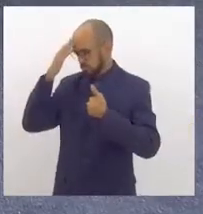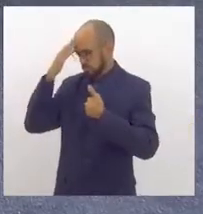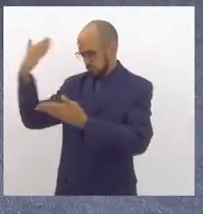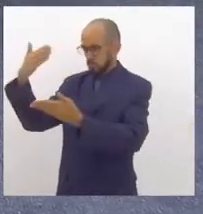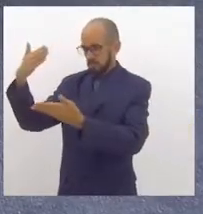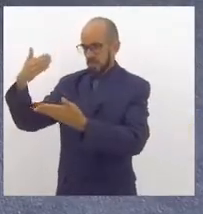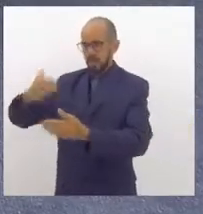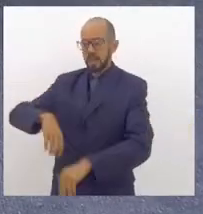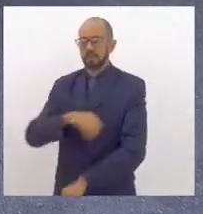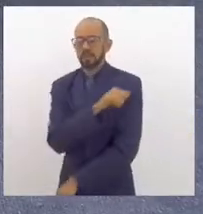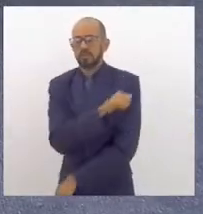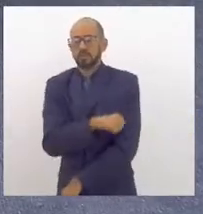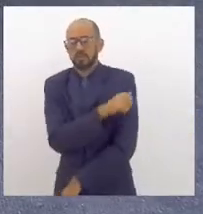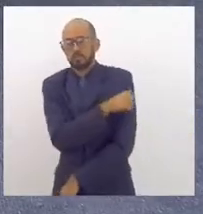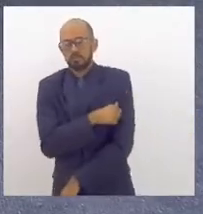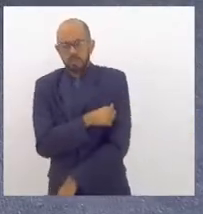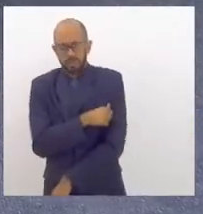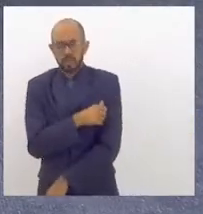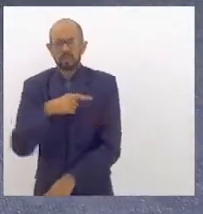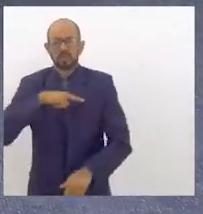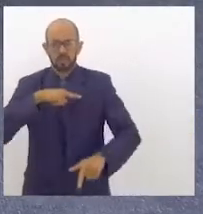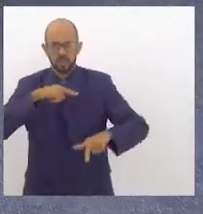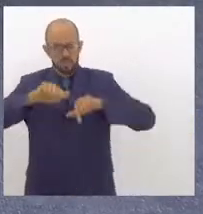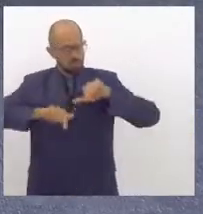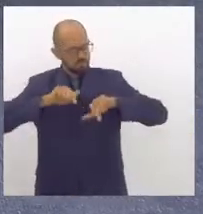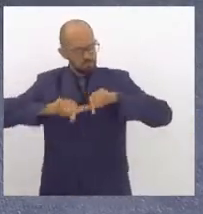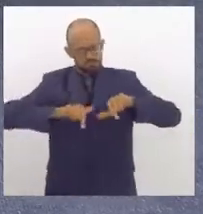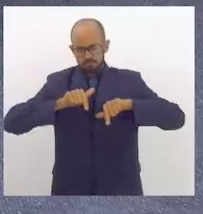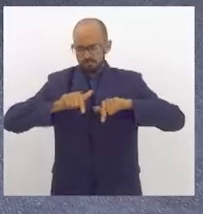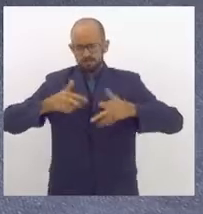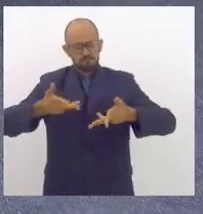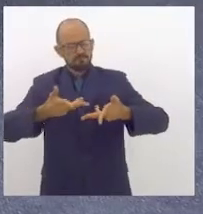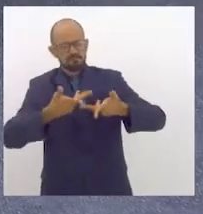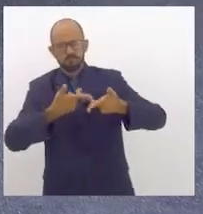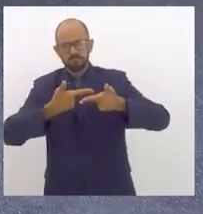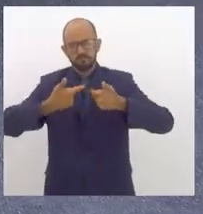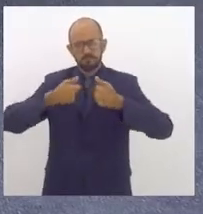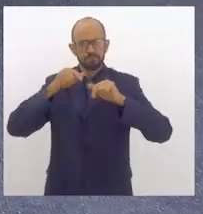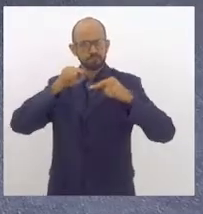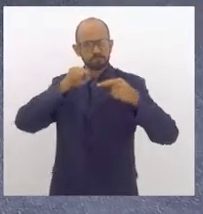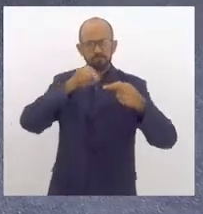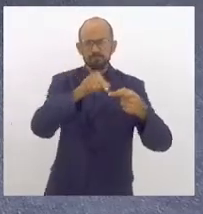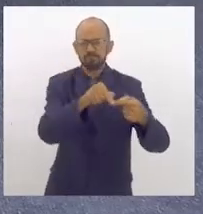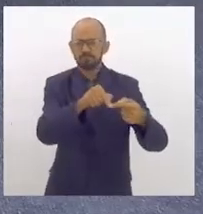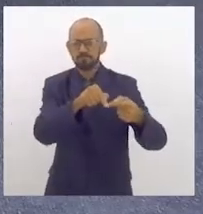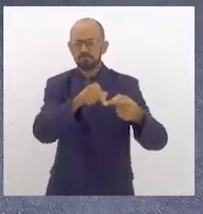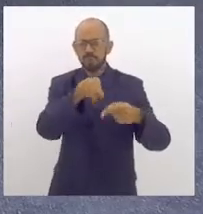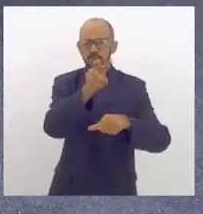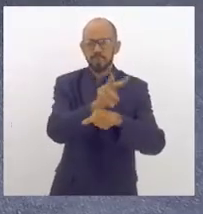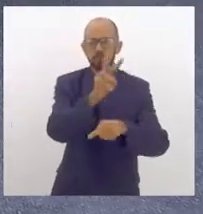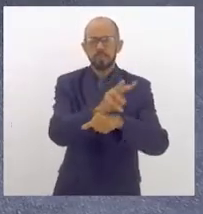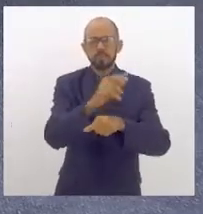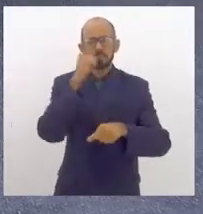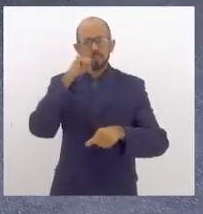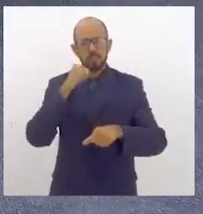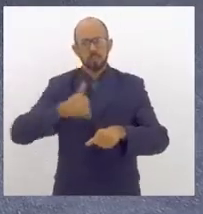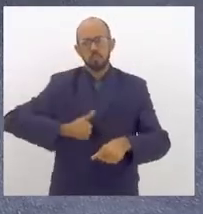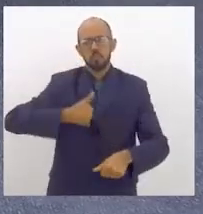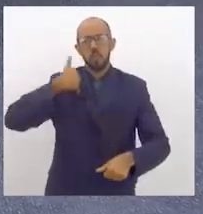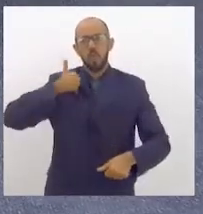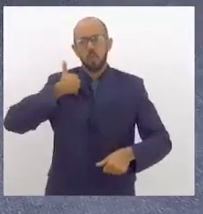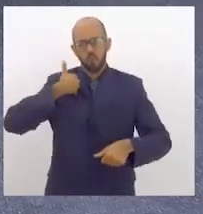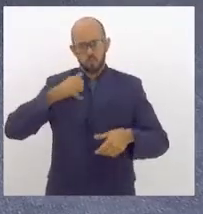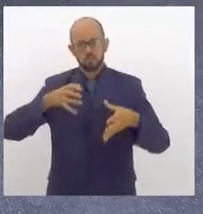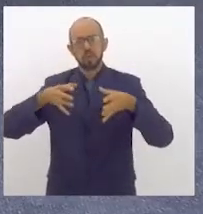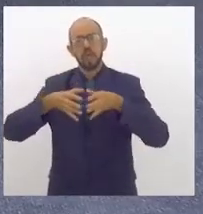deputada enfermeira Rejane que tem um trabalho Central na defesa das mulheres né me orgulho muito de fazer parte